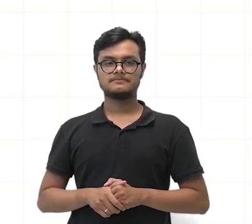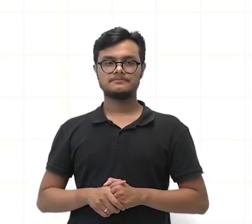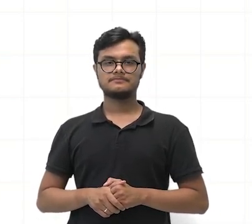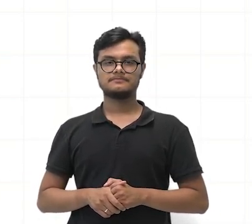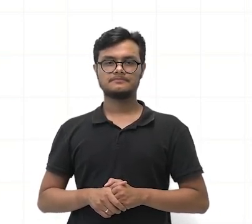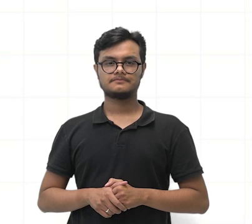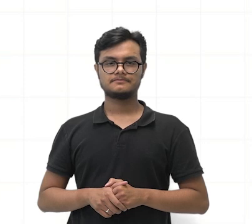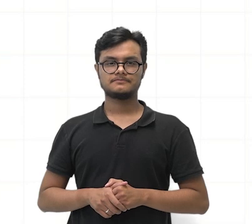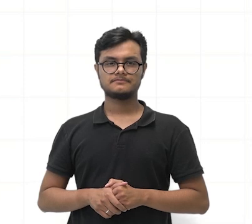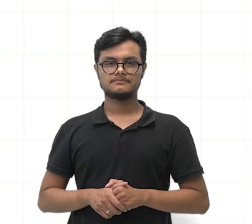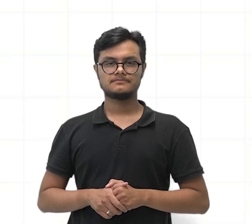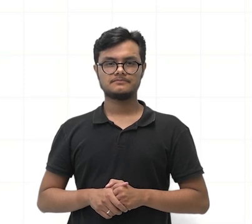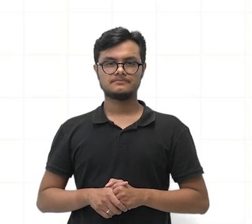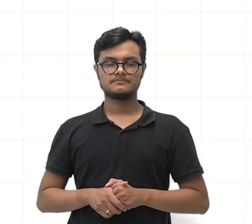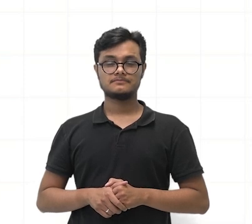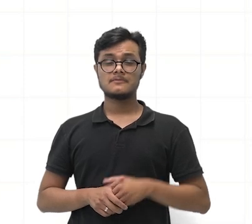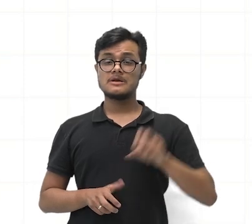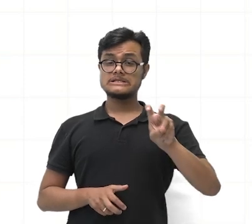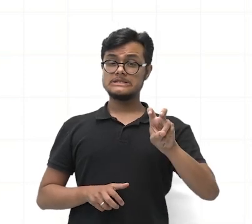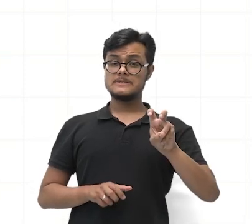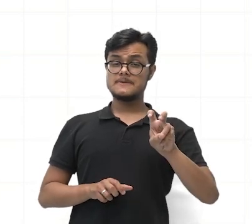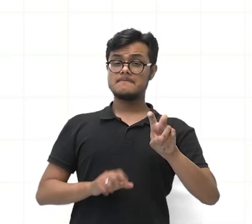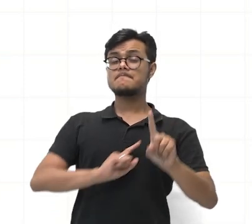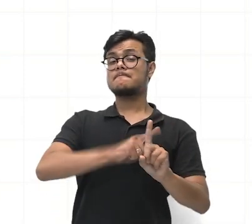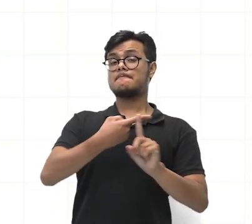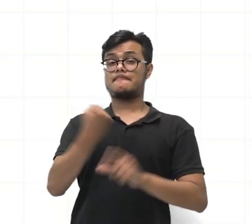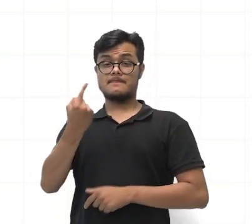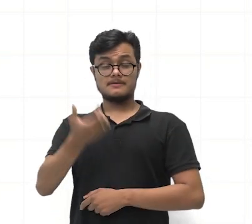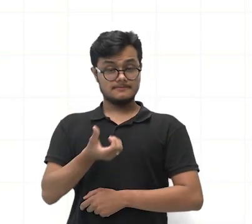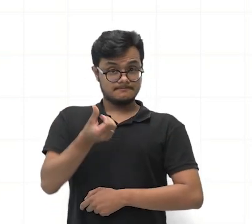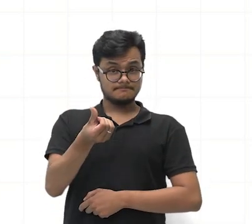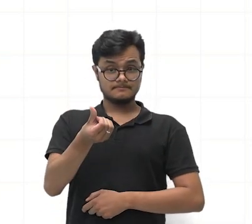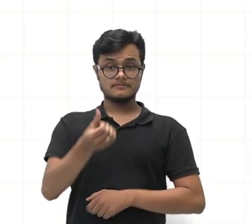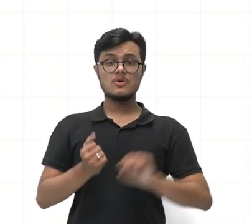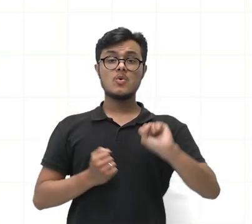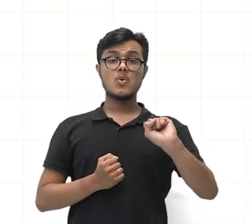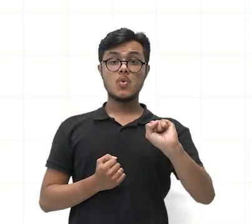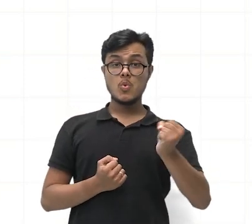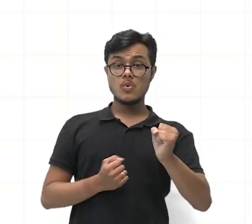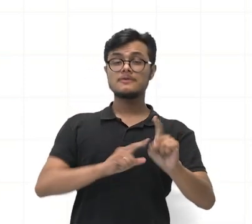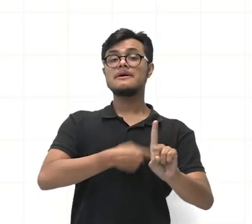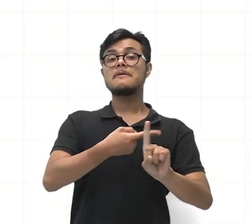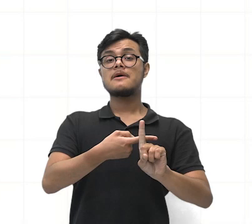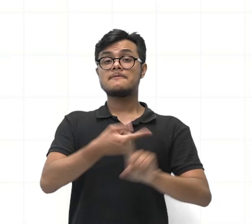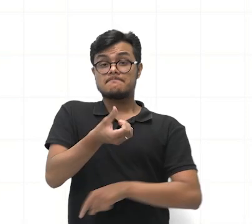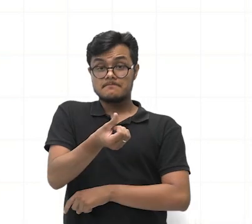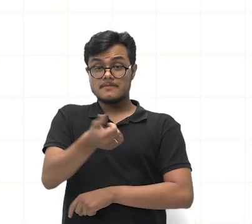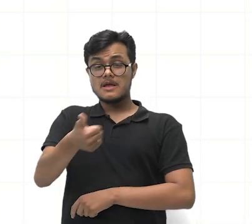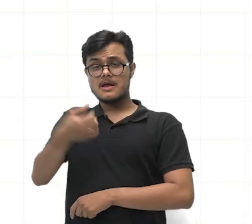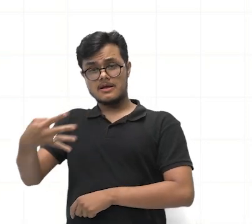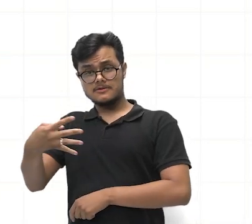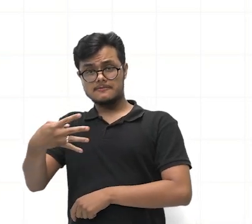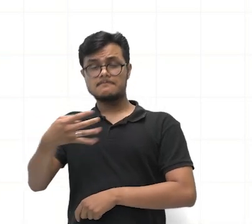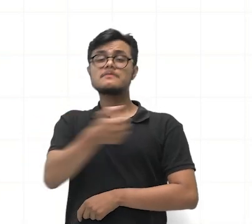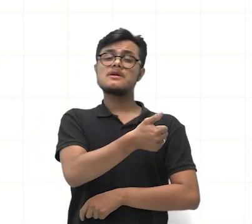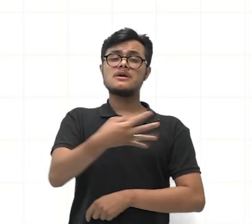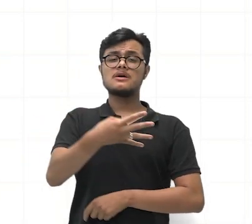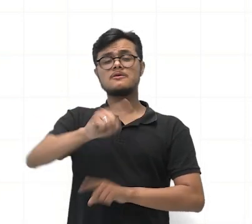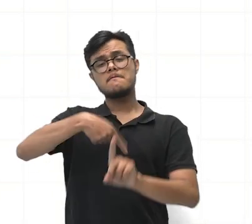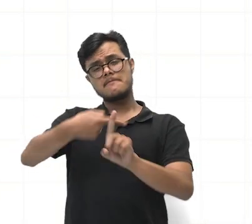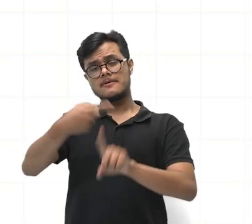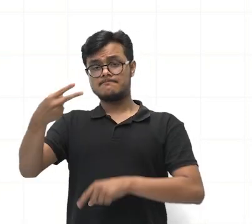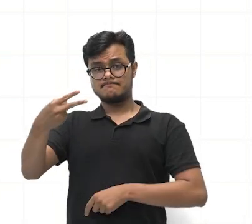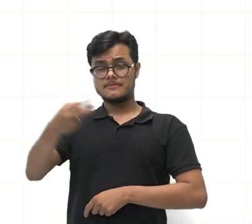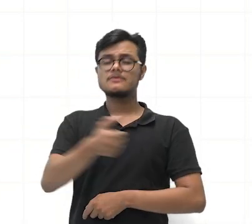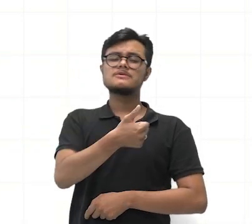agora a nossa operação, ó. 5 mais 1, 6, 8 mais 6, 14, 14 mais